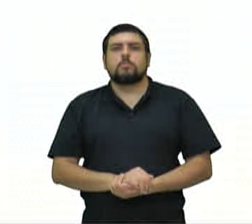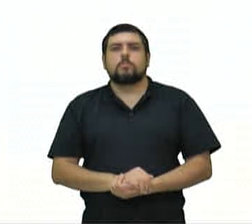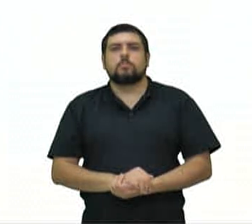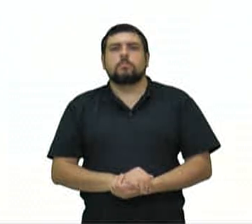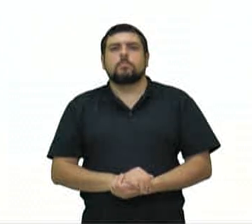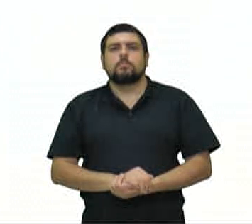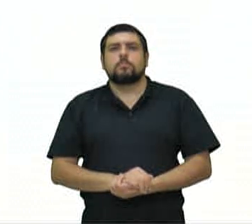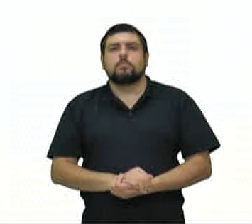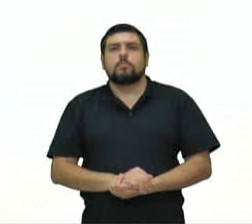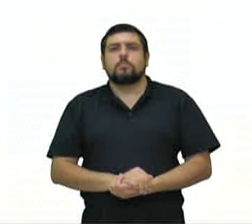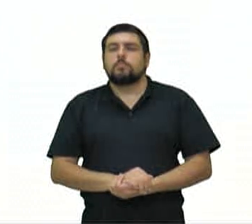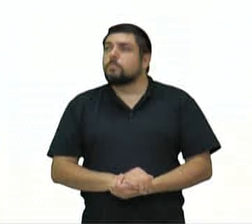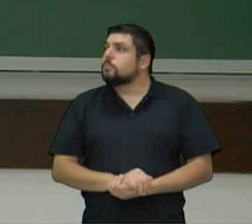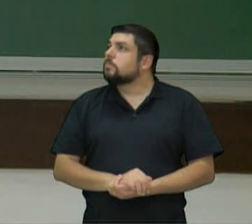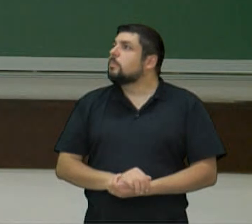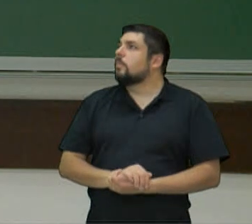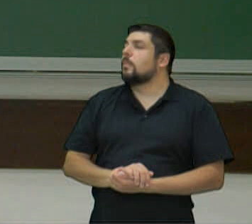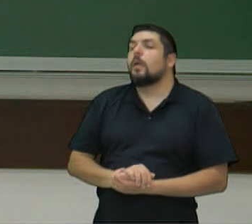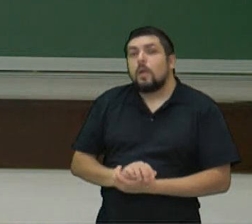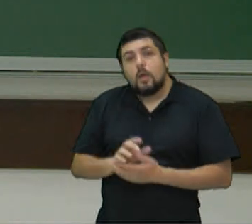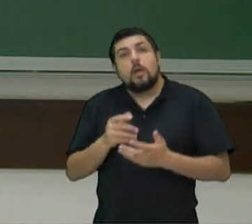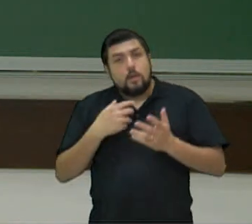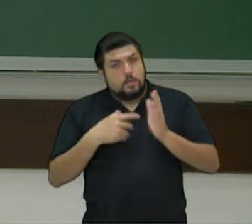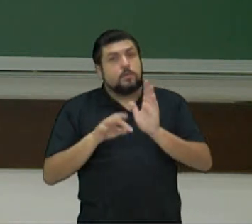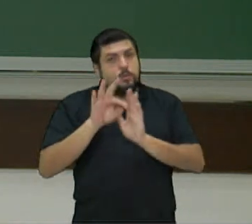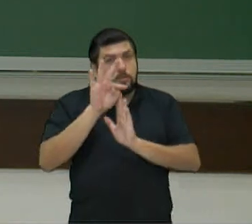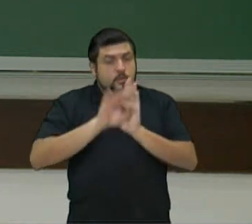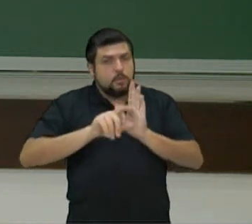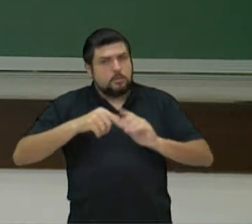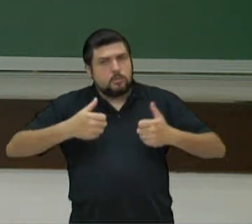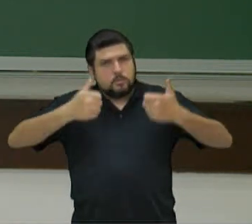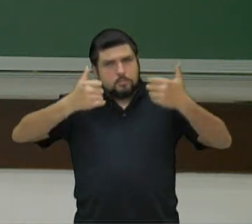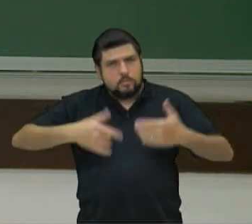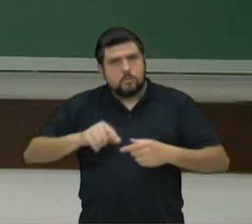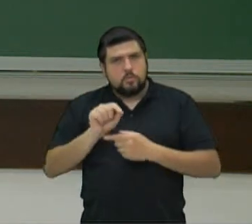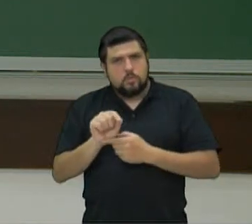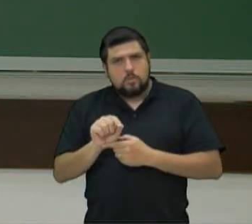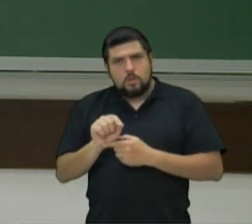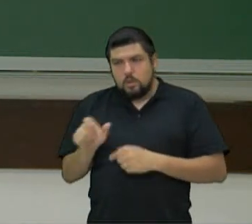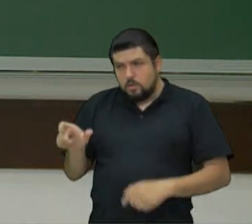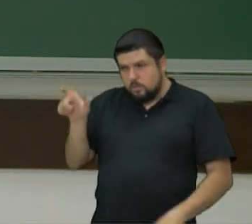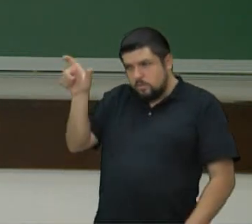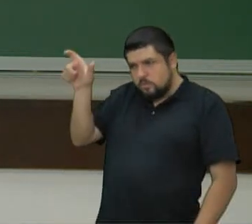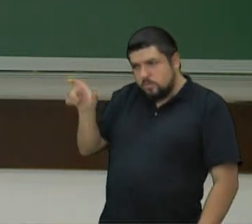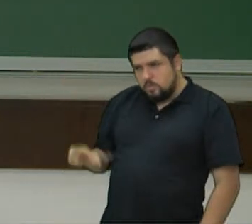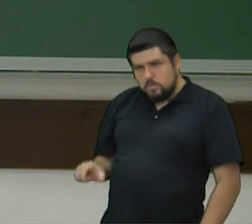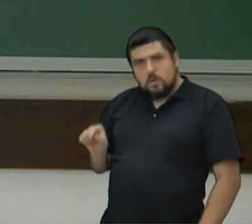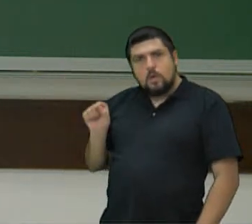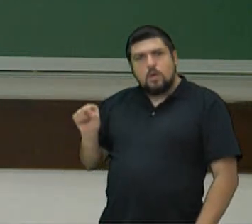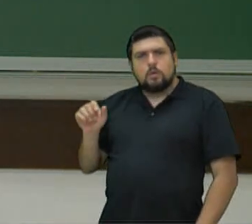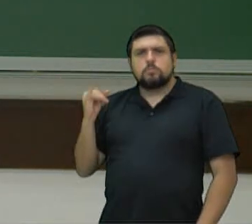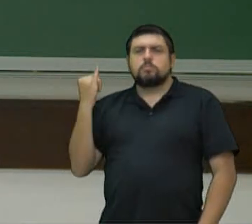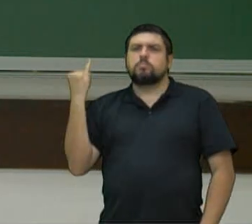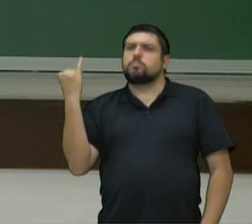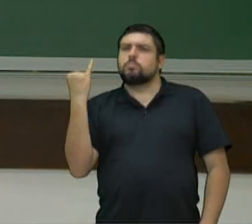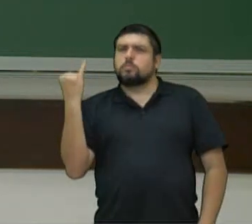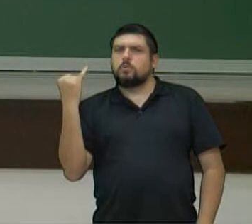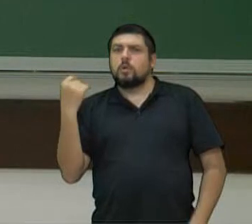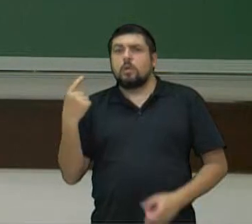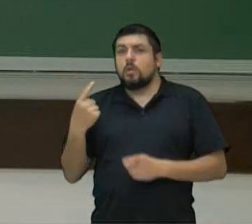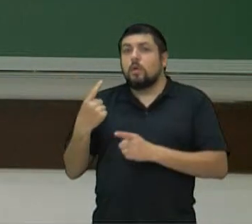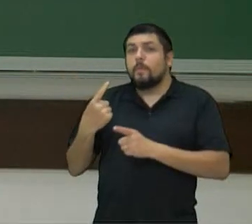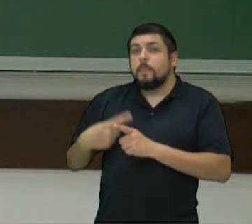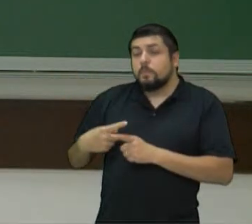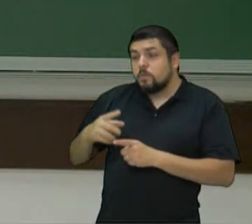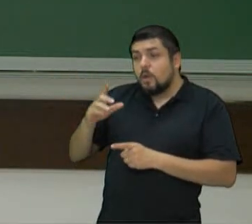he does. E está dizendo assim, que ele terá um importante lugar na história de muitos dos seus alunos, porque nunca teve